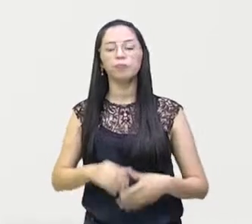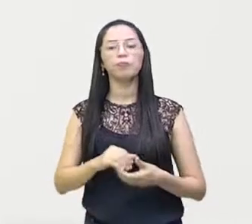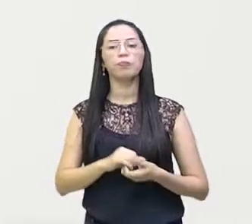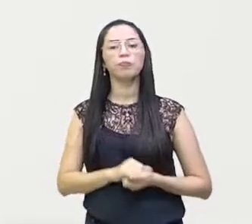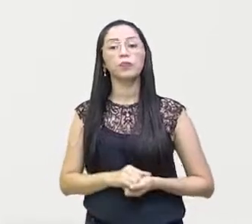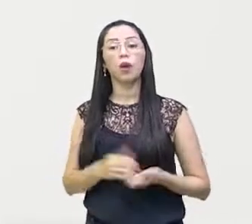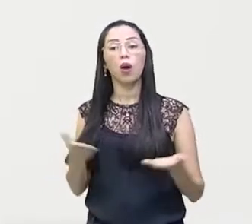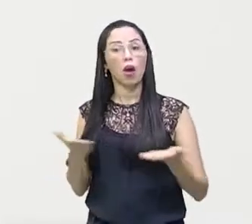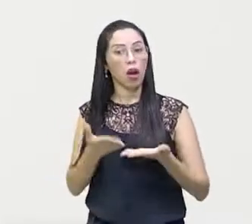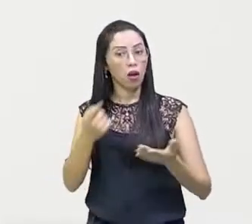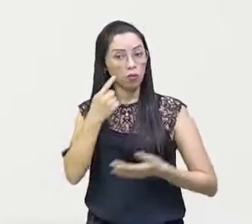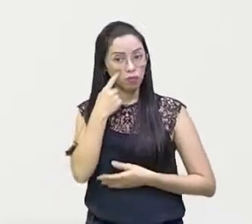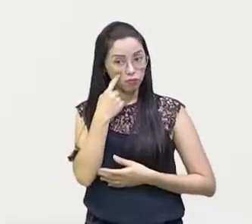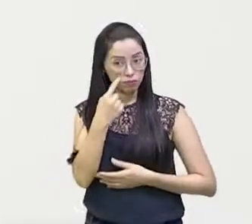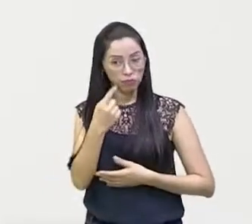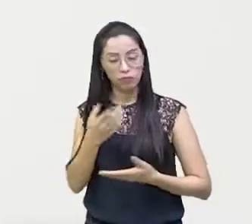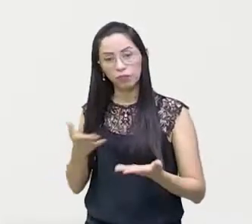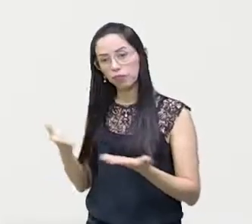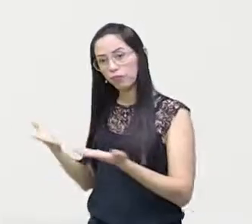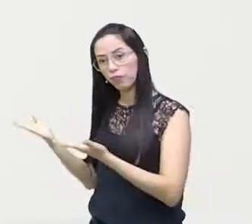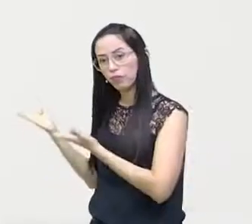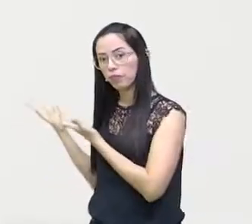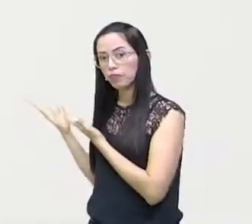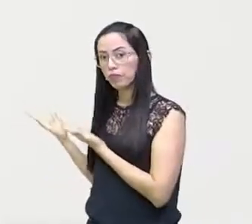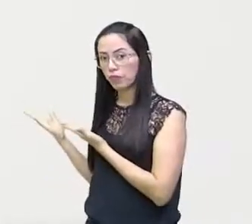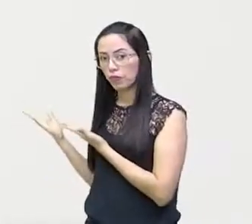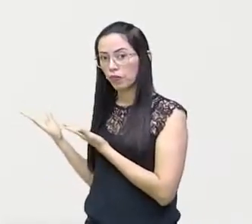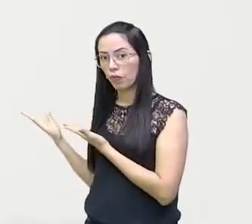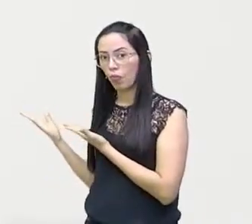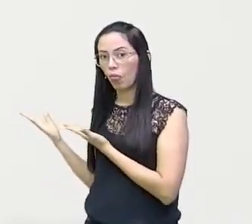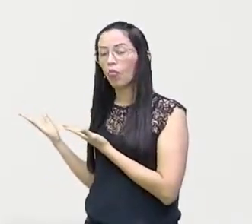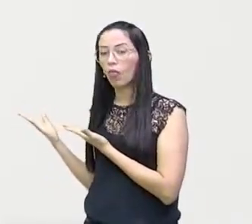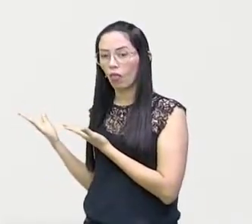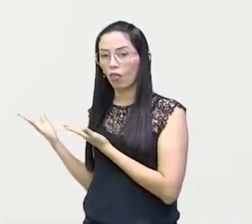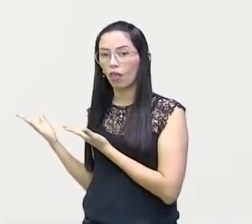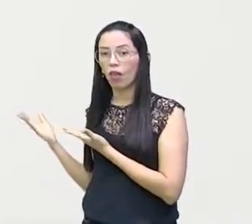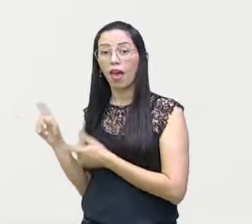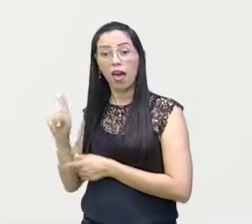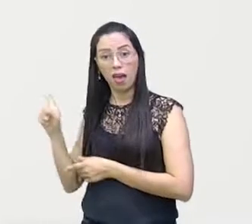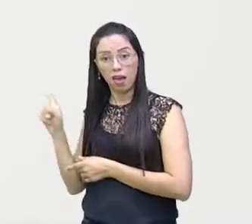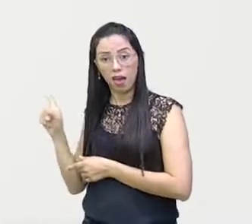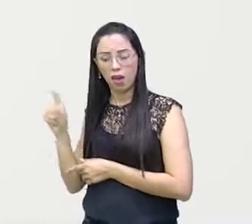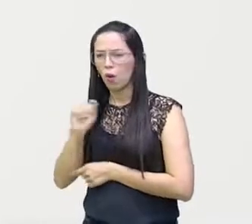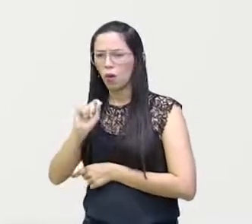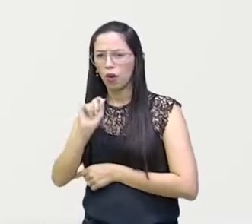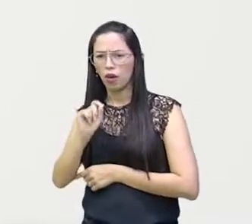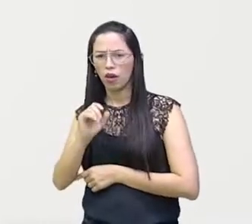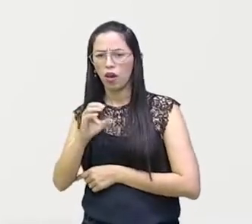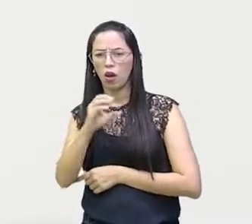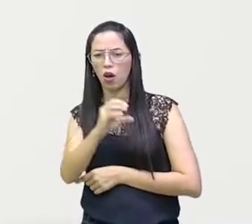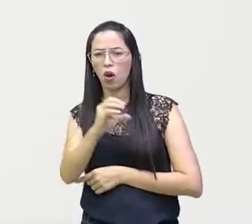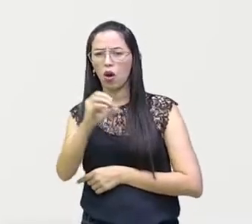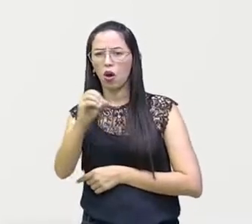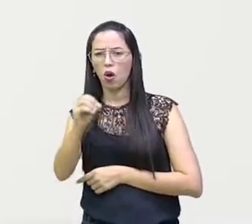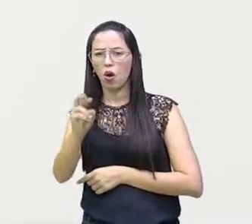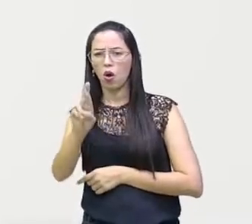Vocês podem ver que existem dois elementos aqui, que é o coração